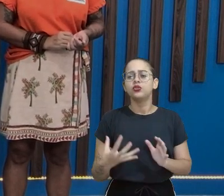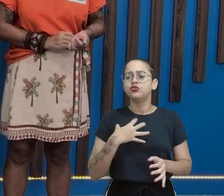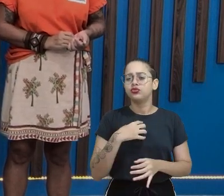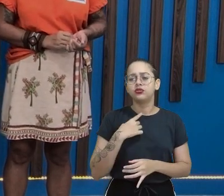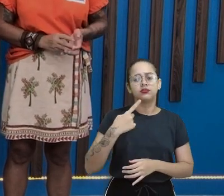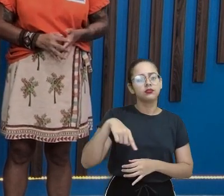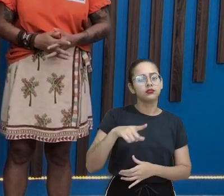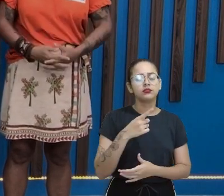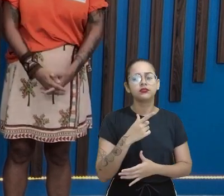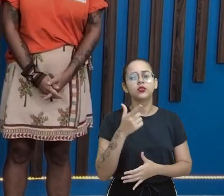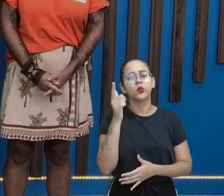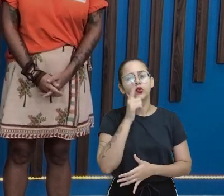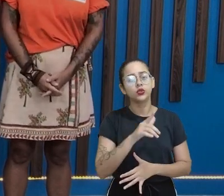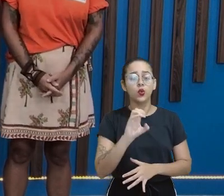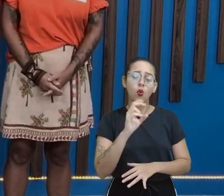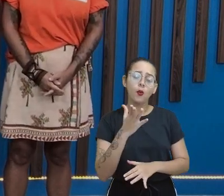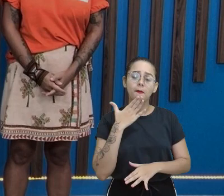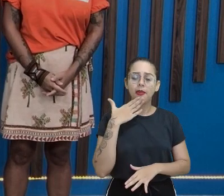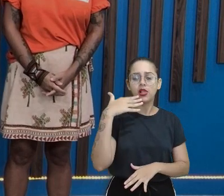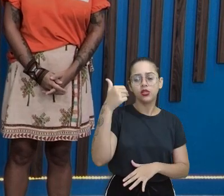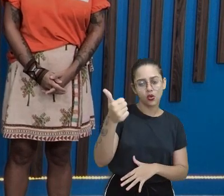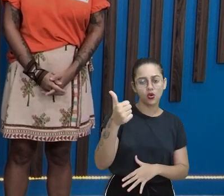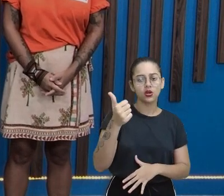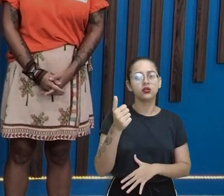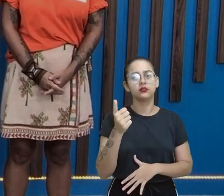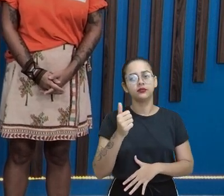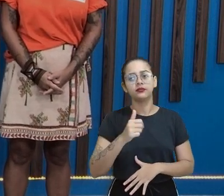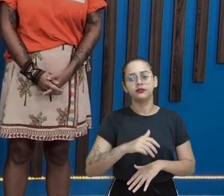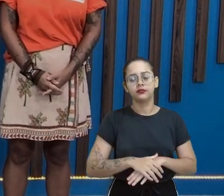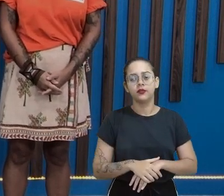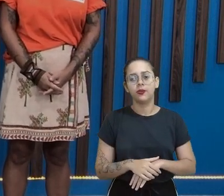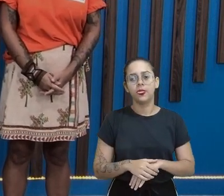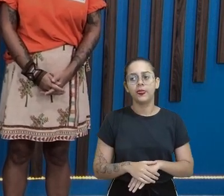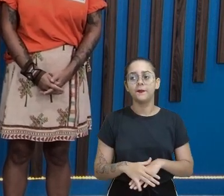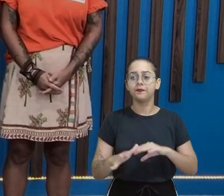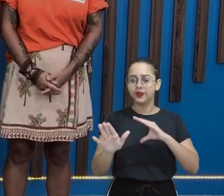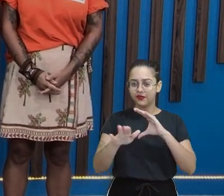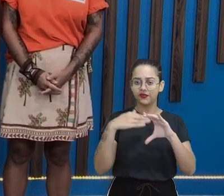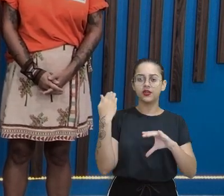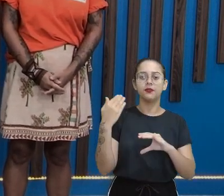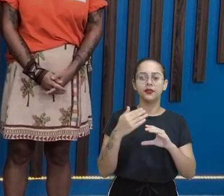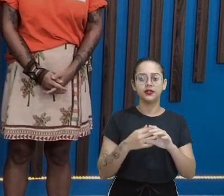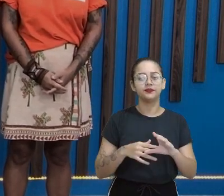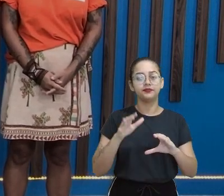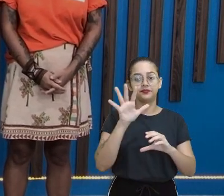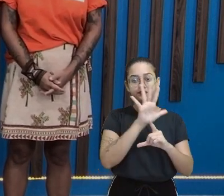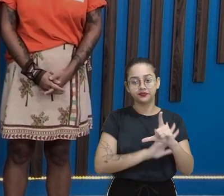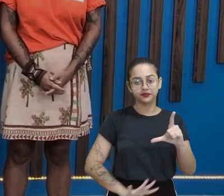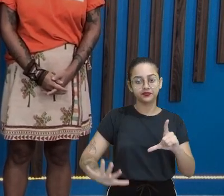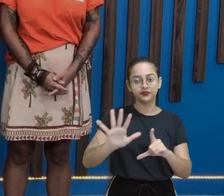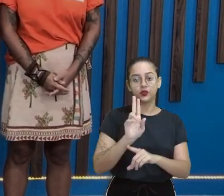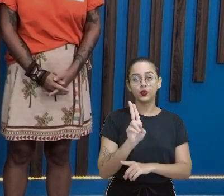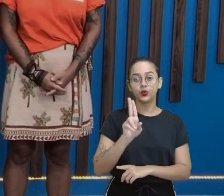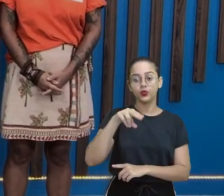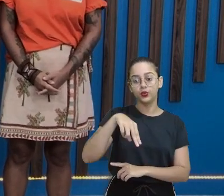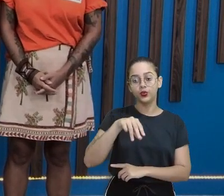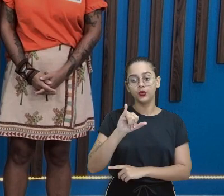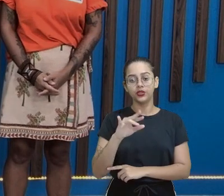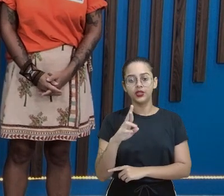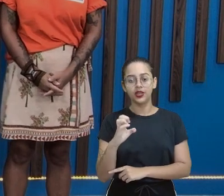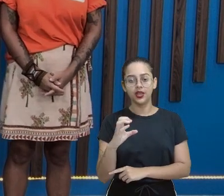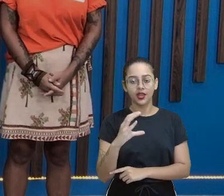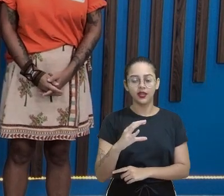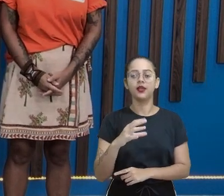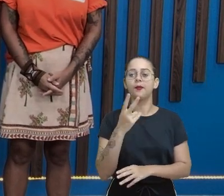que vocês conseguirem, ou melhora o projeto se já tiver um grêmio na escola de vocês, sim, e envia para a gente pela plataforma da Unirec. Né? Entra lá,